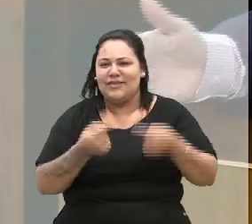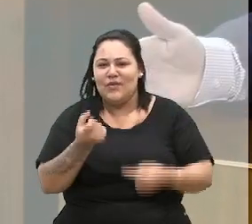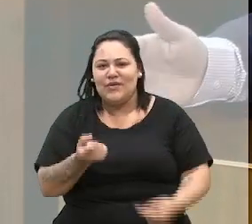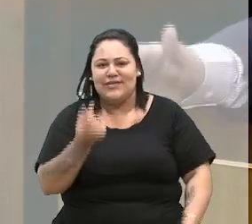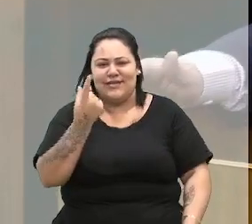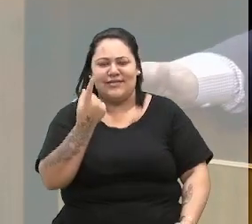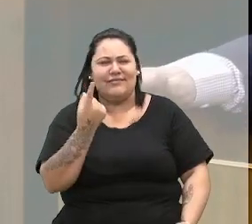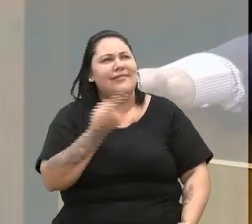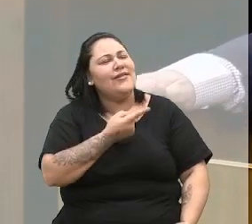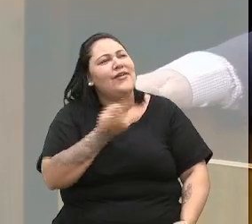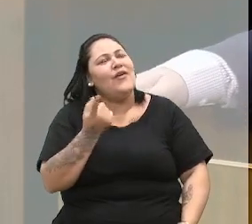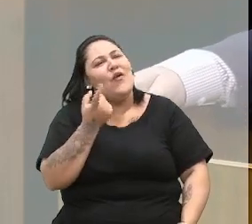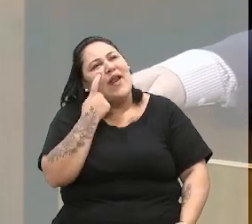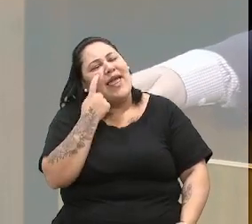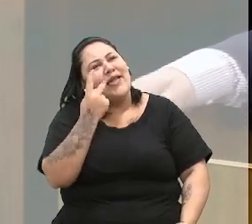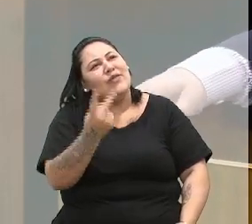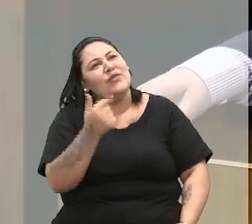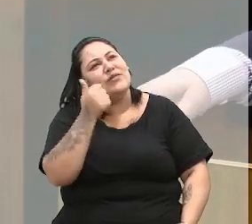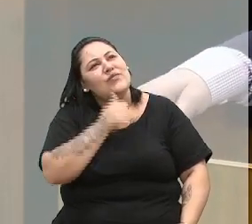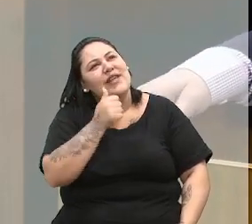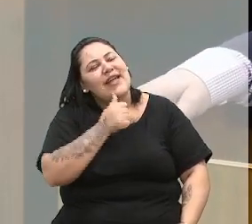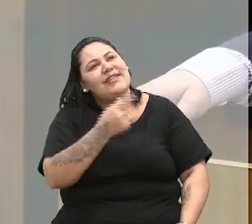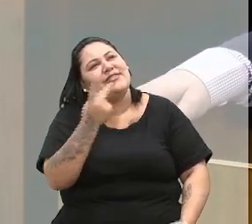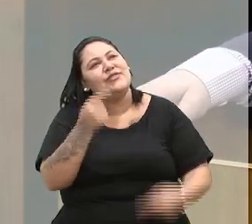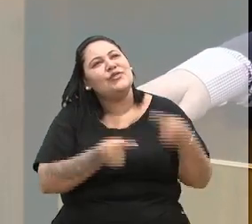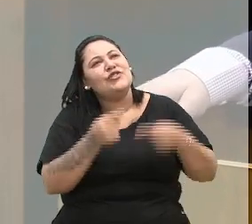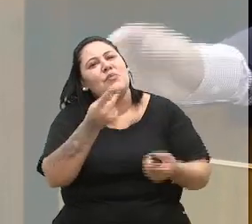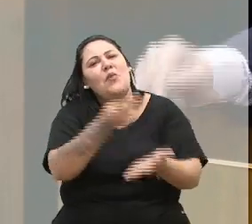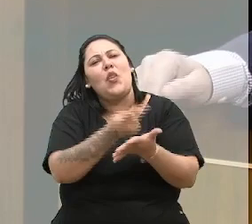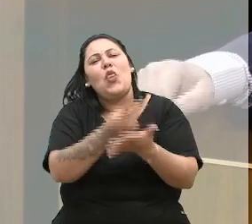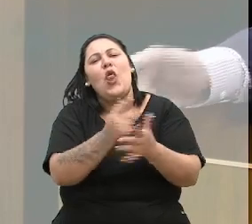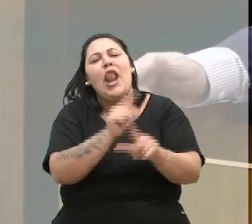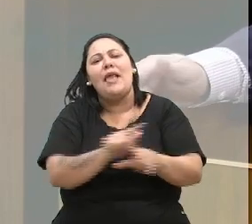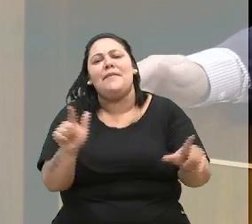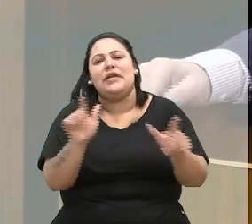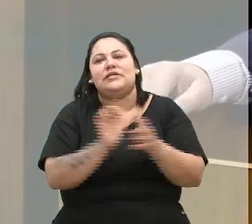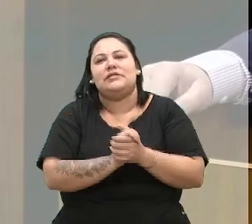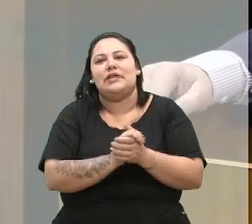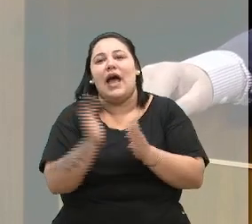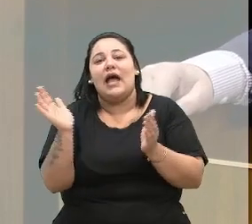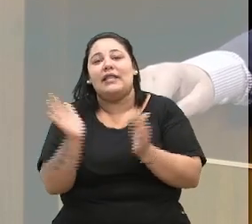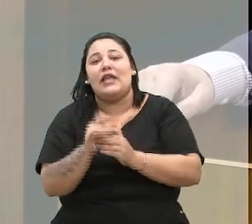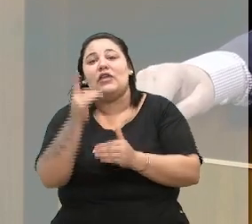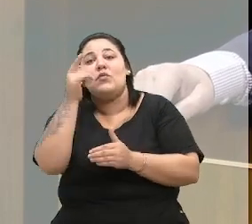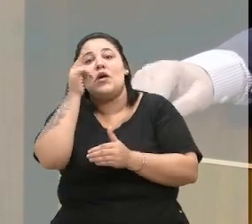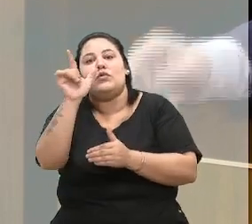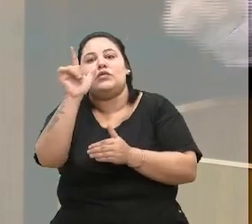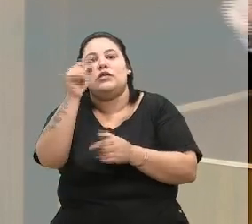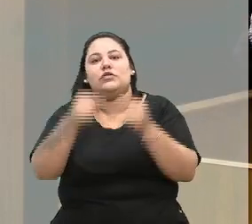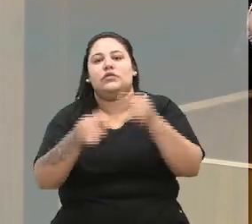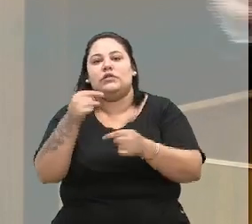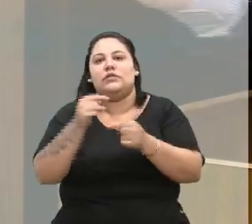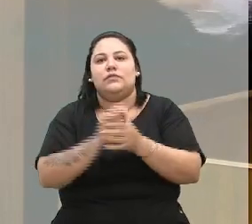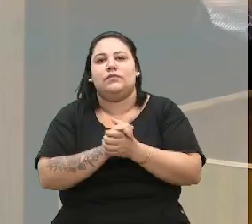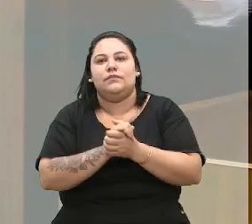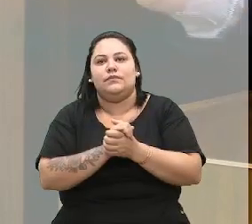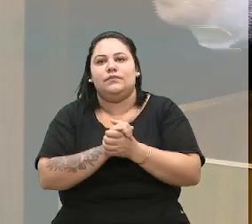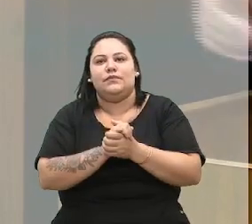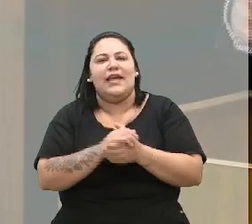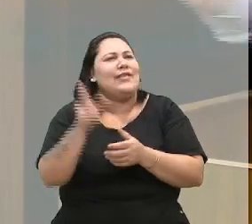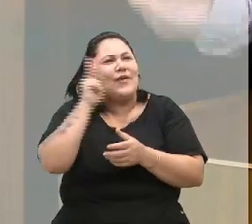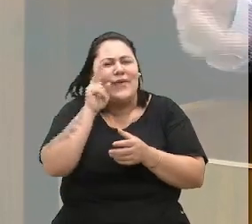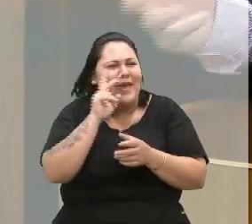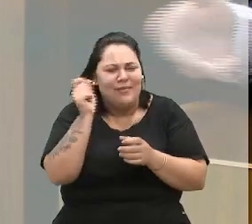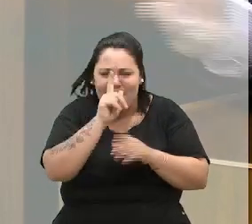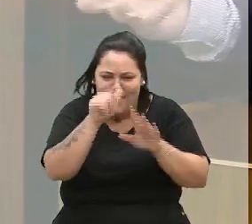estão discutindo o pinho-sol e o pinho-bril. Até que uma venceu a discussão porque disse, o pinho, aí não lembro qual pinho